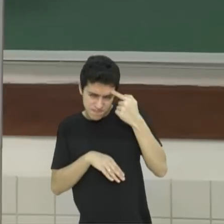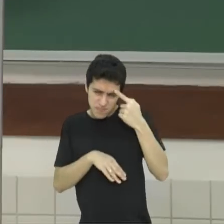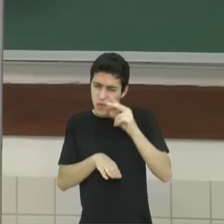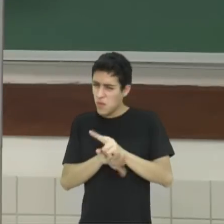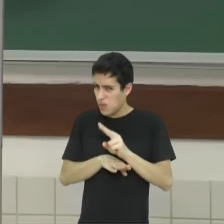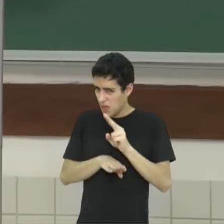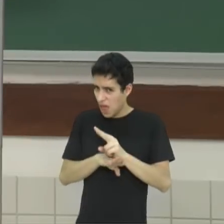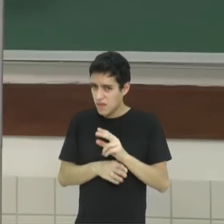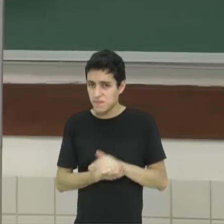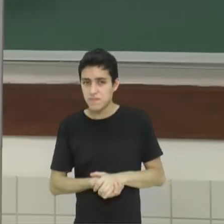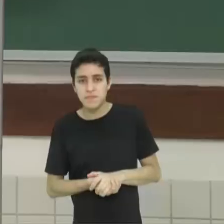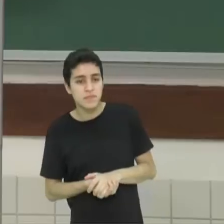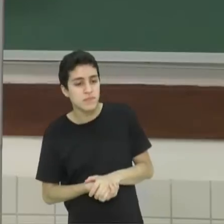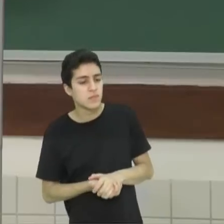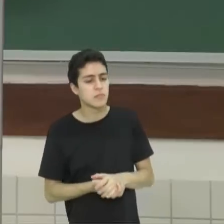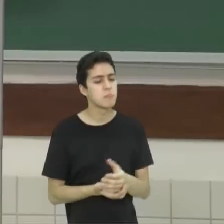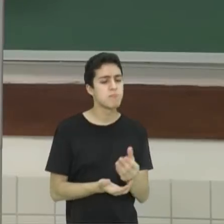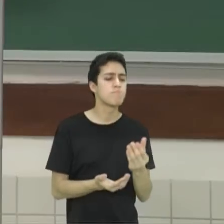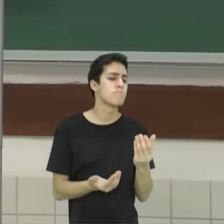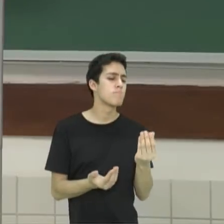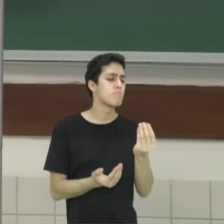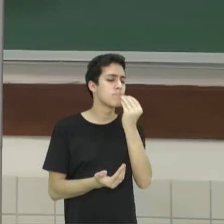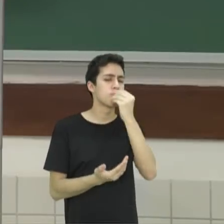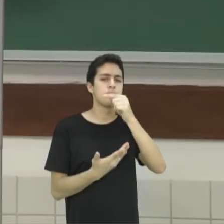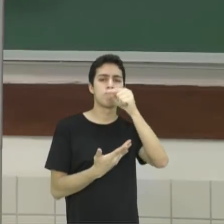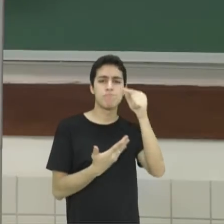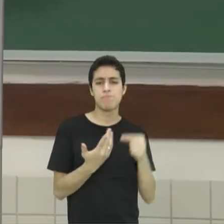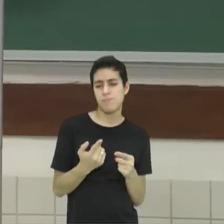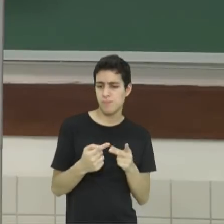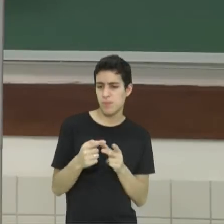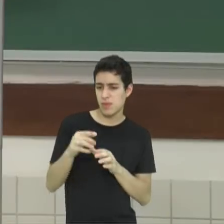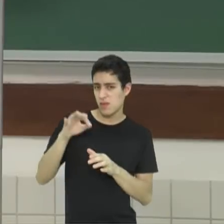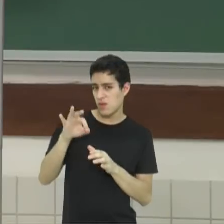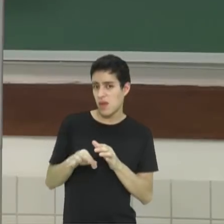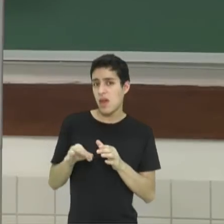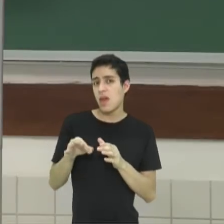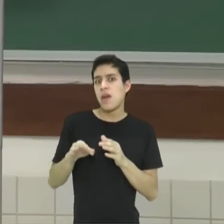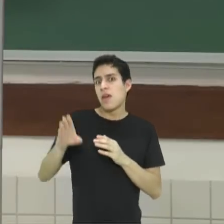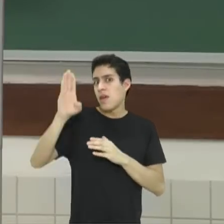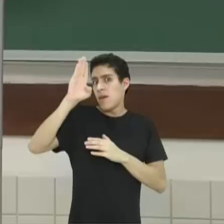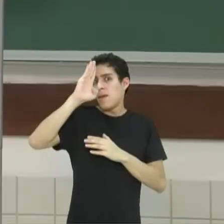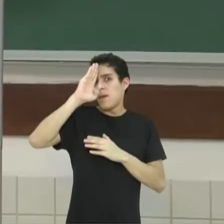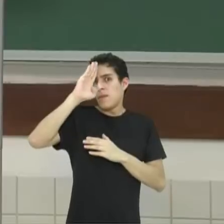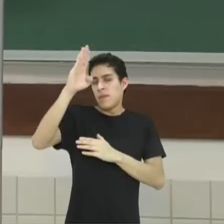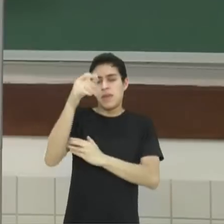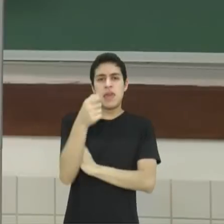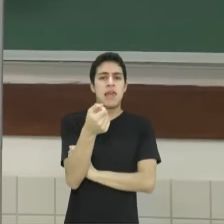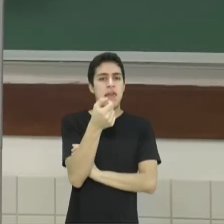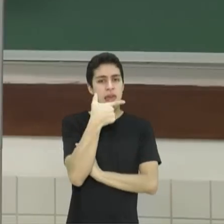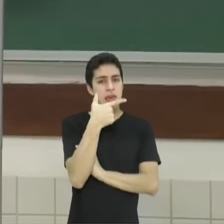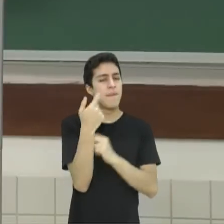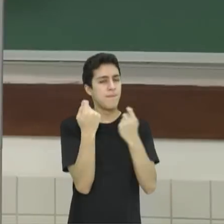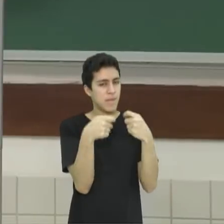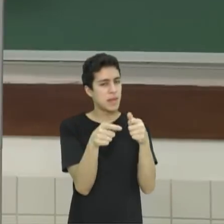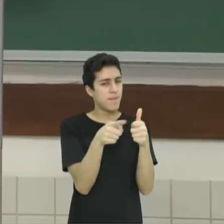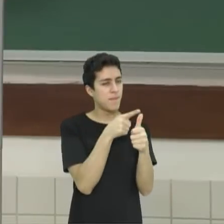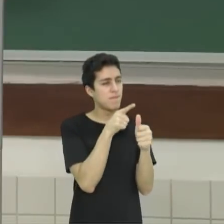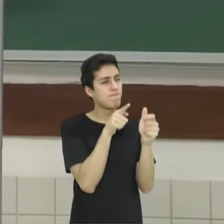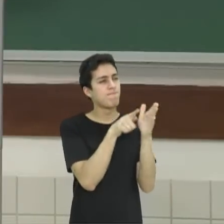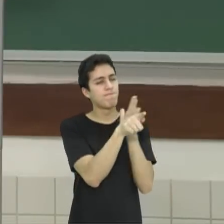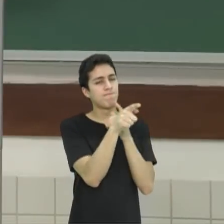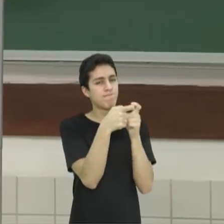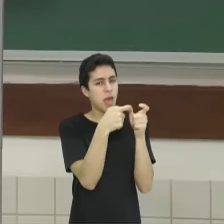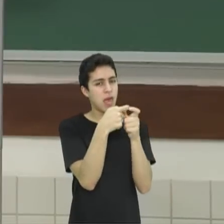que você for consumir um alimento diferenciado, um chá, principalmente remédio que você precisa consultar o